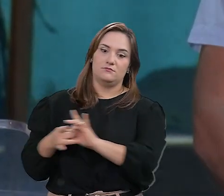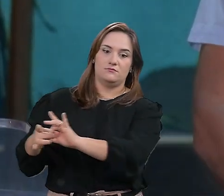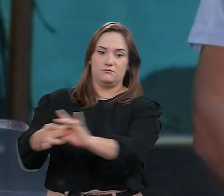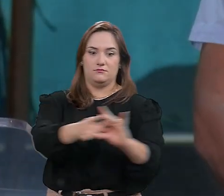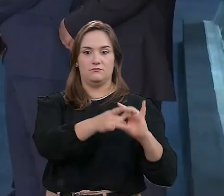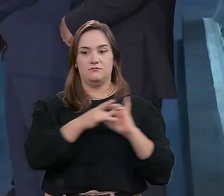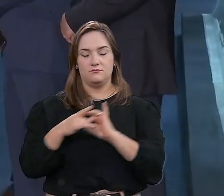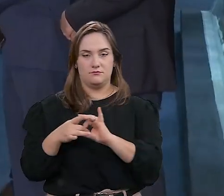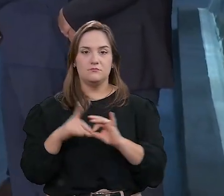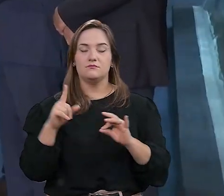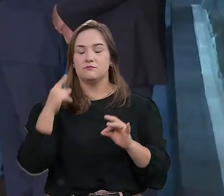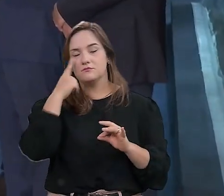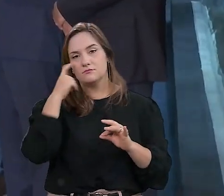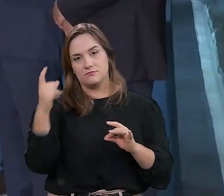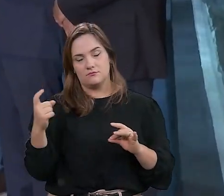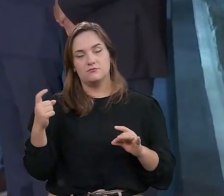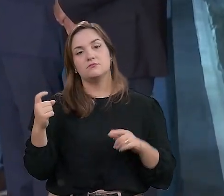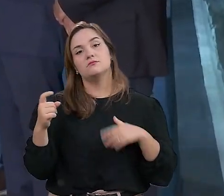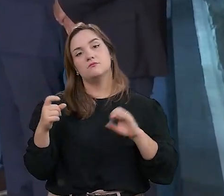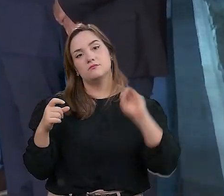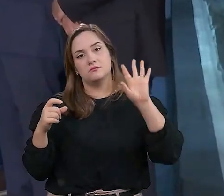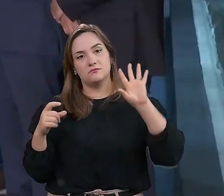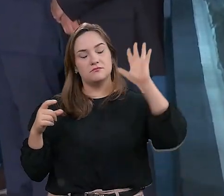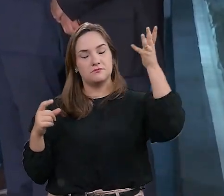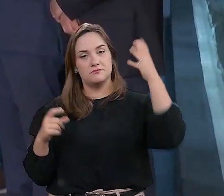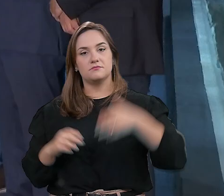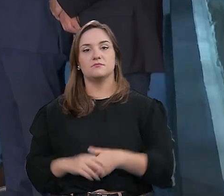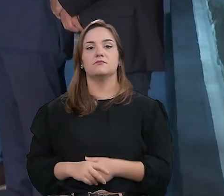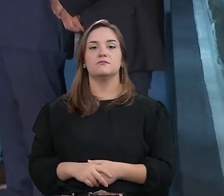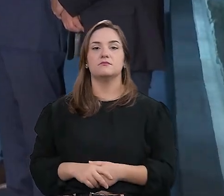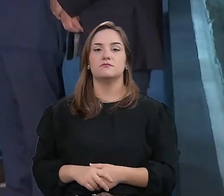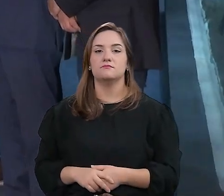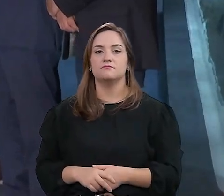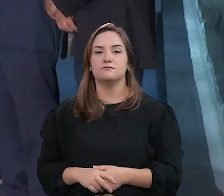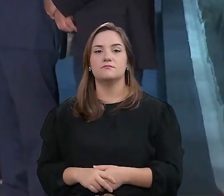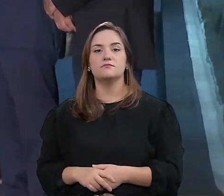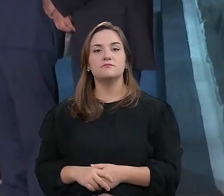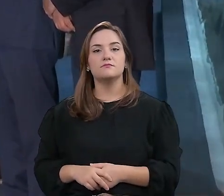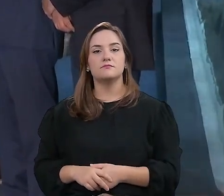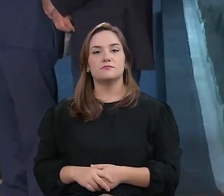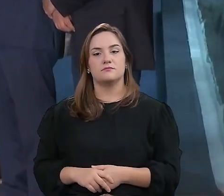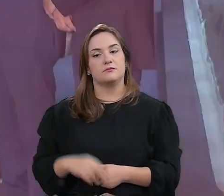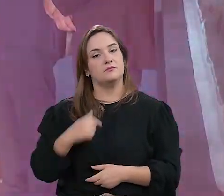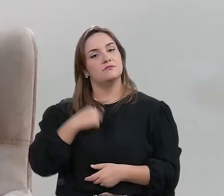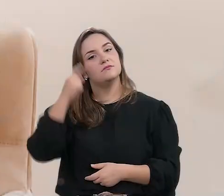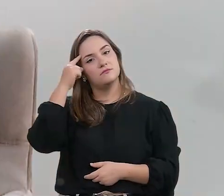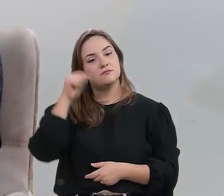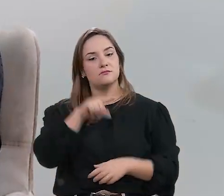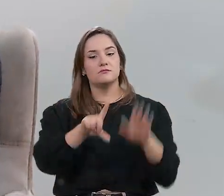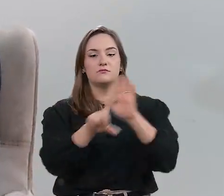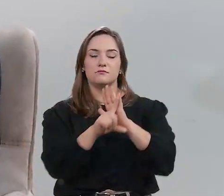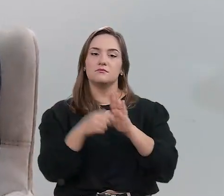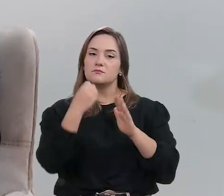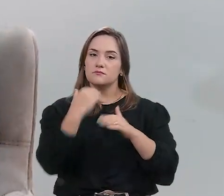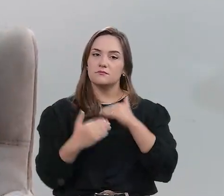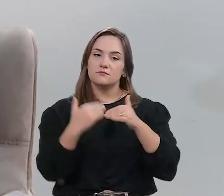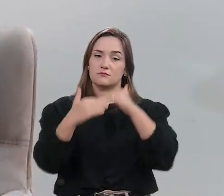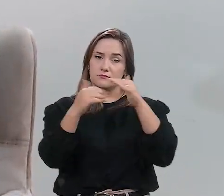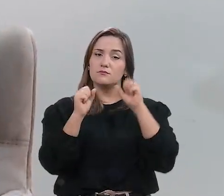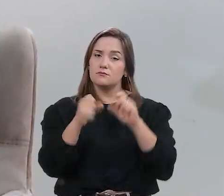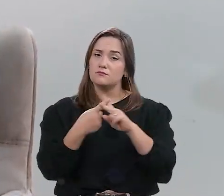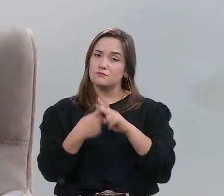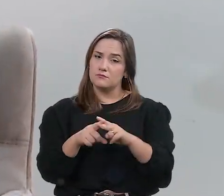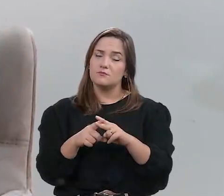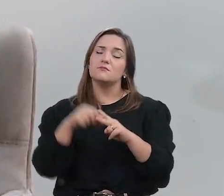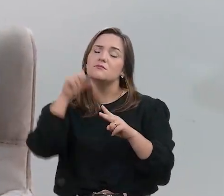muito interessante que aconteceu. Eu assim considero que a lei avançou. Ela pode ser aperfeiçoada?